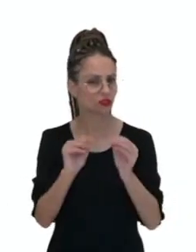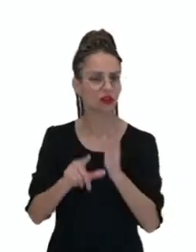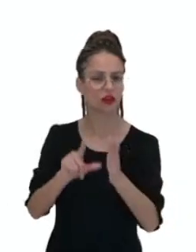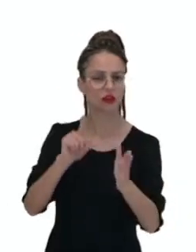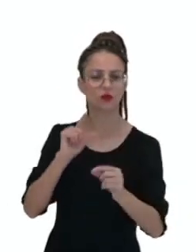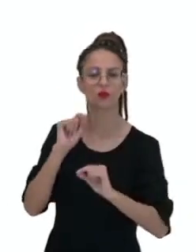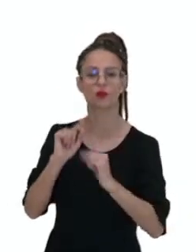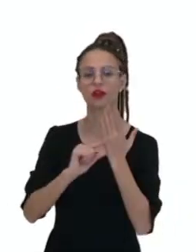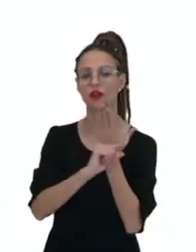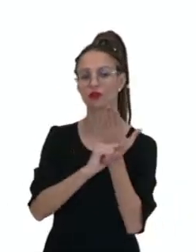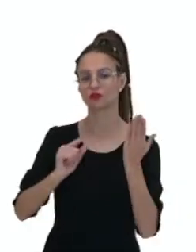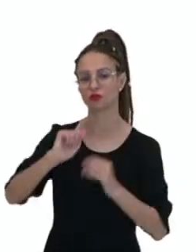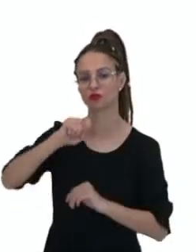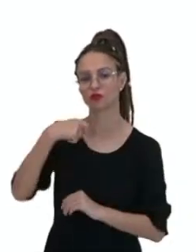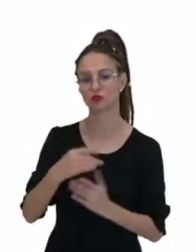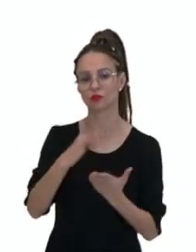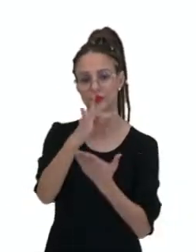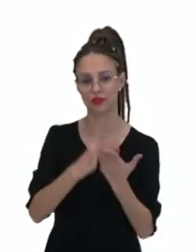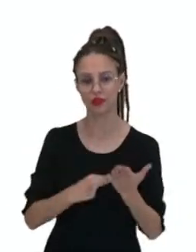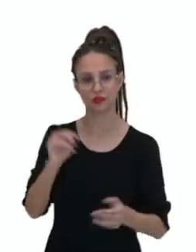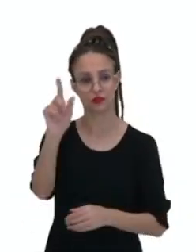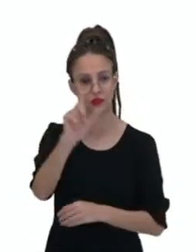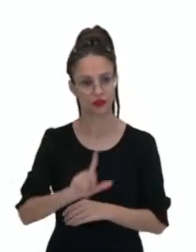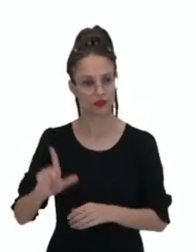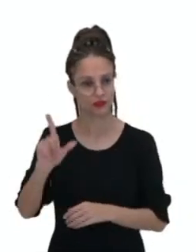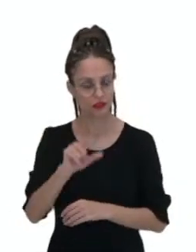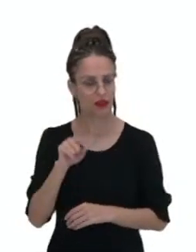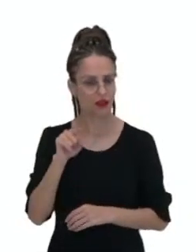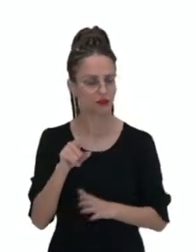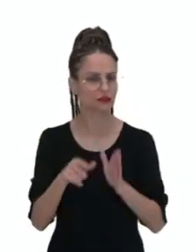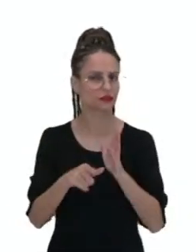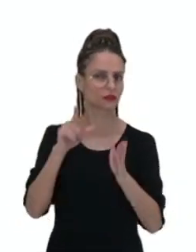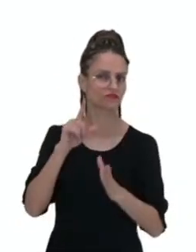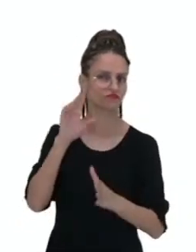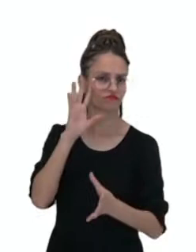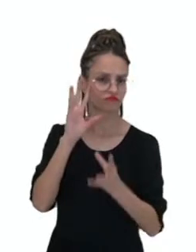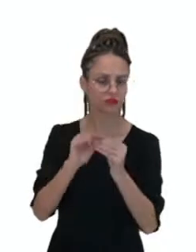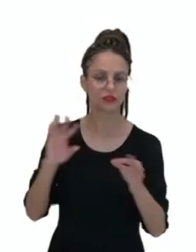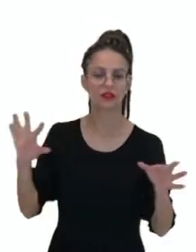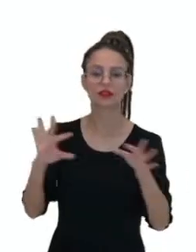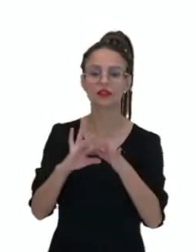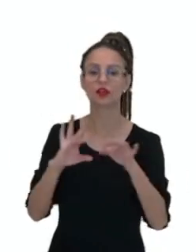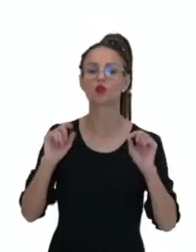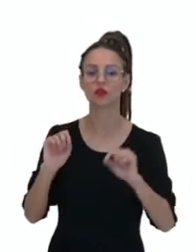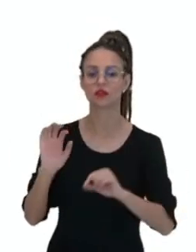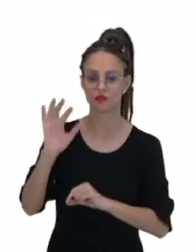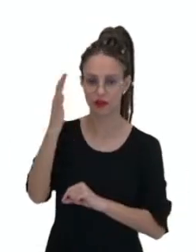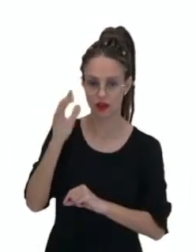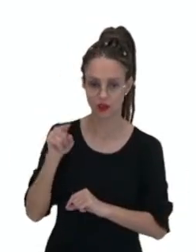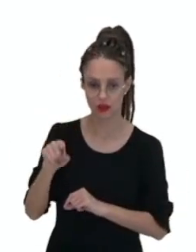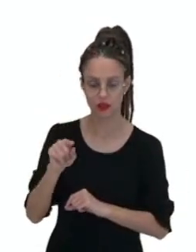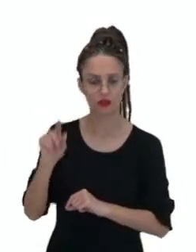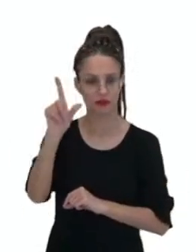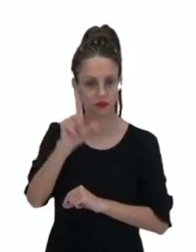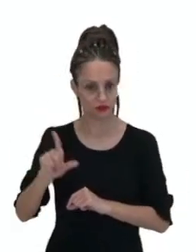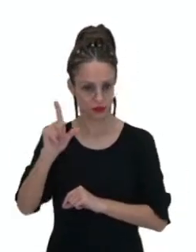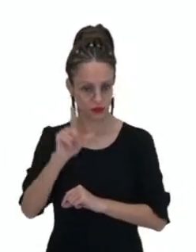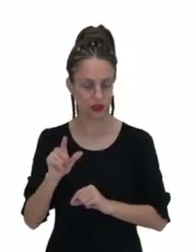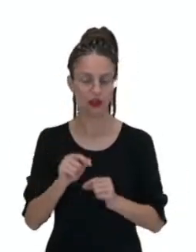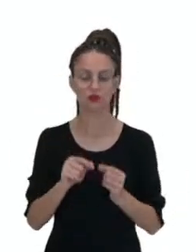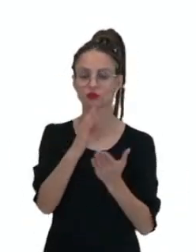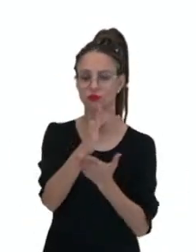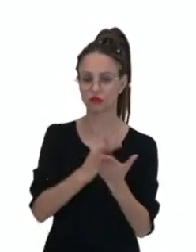do autor sobre o texto literário. Essa pressuposição está ligada ao fato de que a obra literária, como o texto